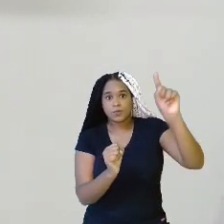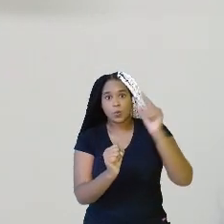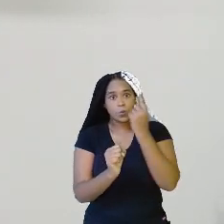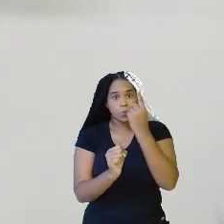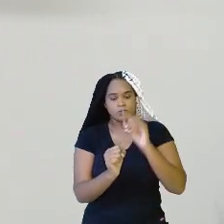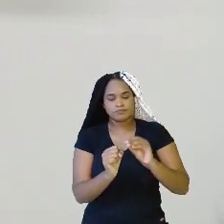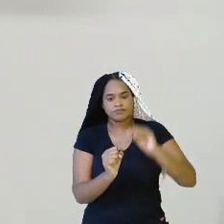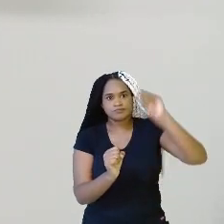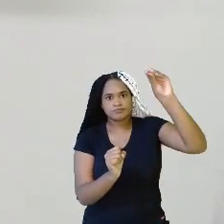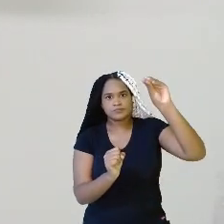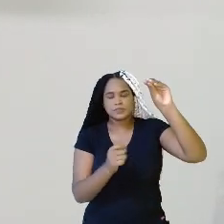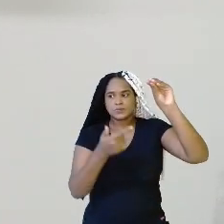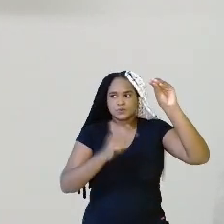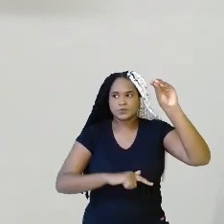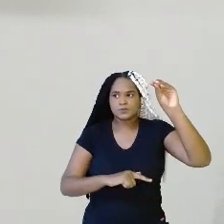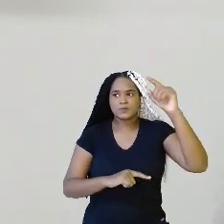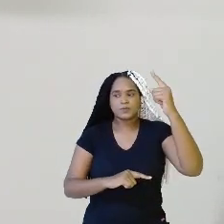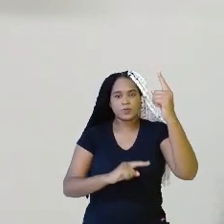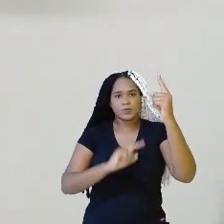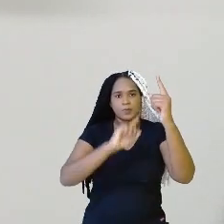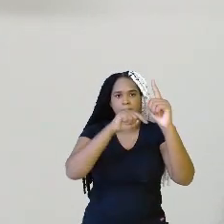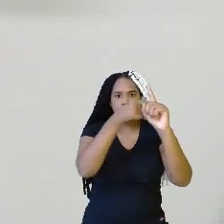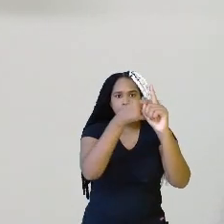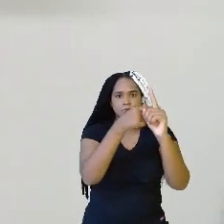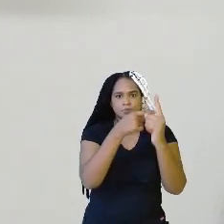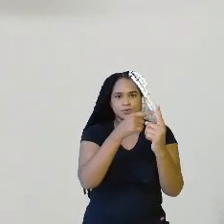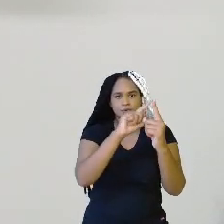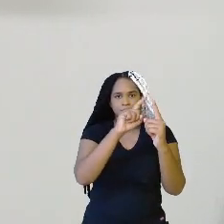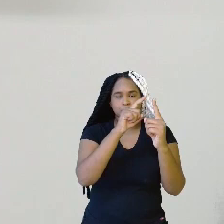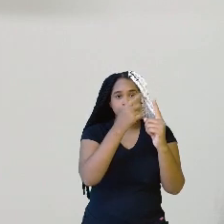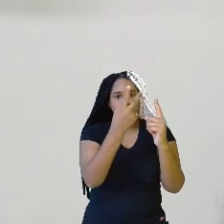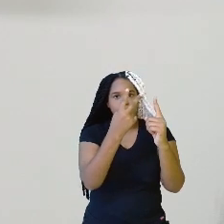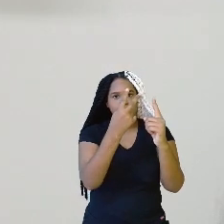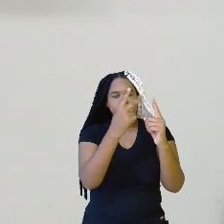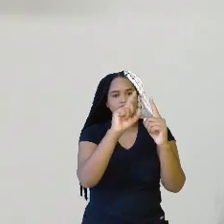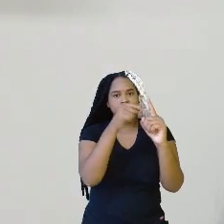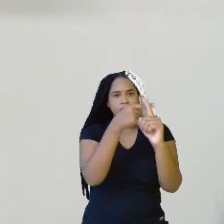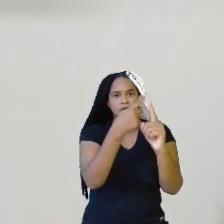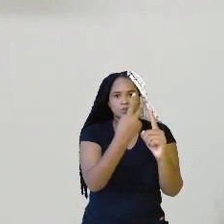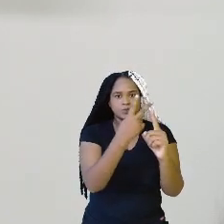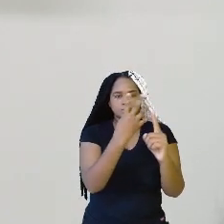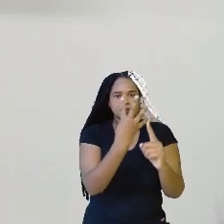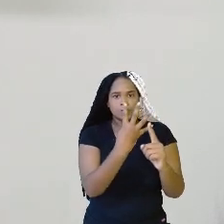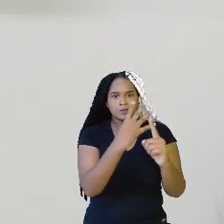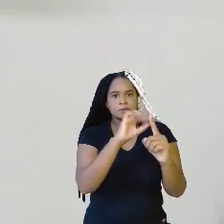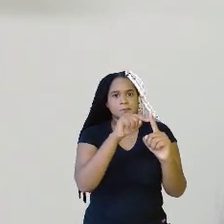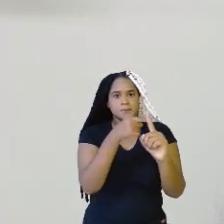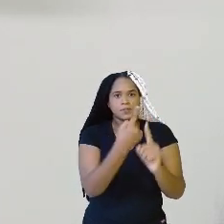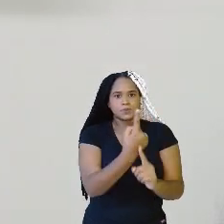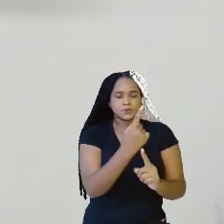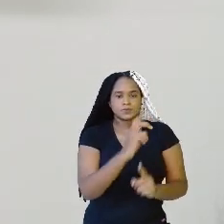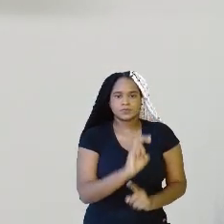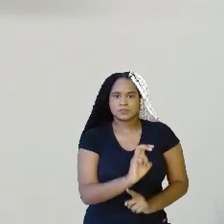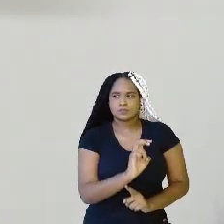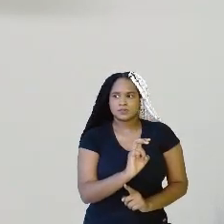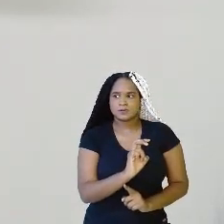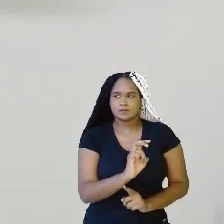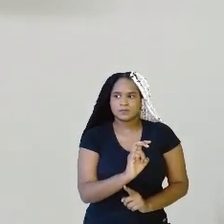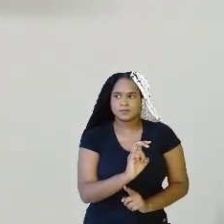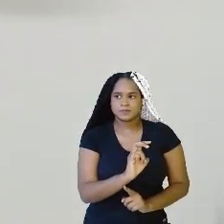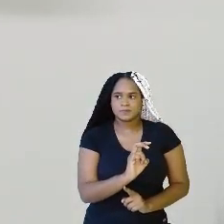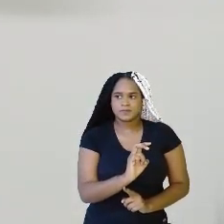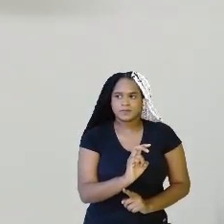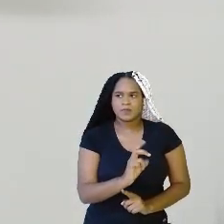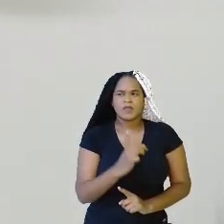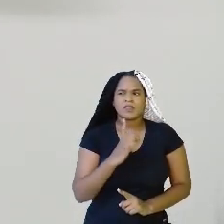ó. 1 mais 1, 2. Com mais 2, 4. Com mais 1, 5. Ó, tem